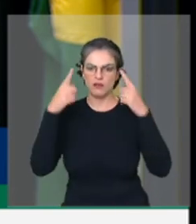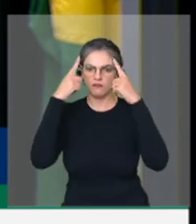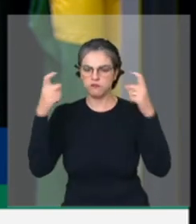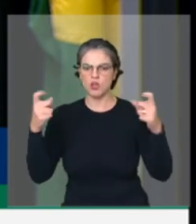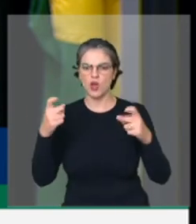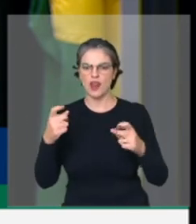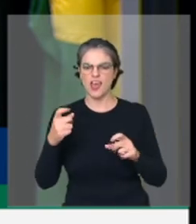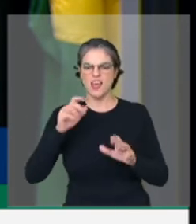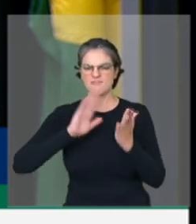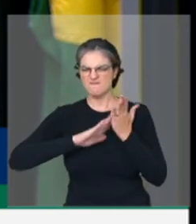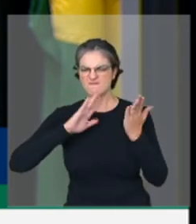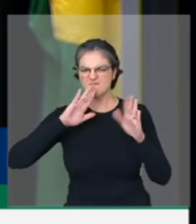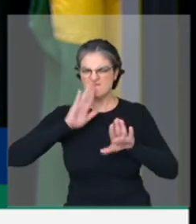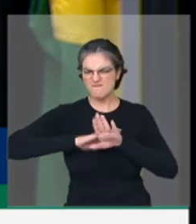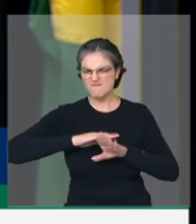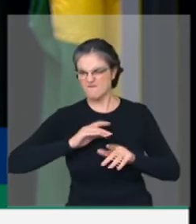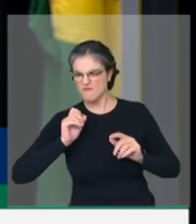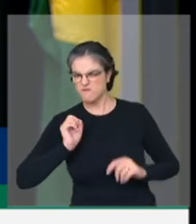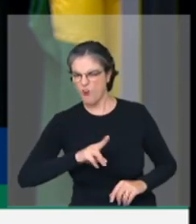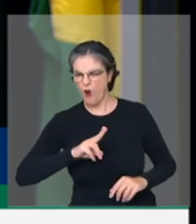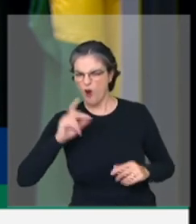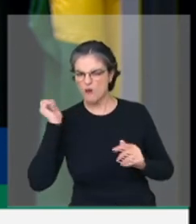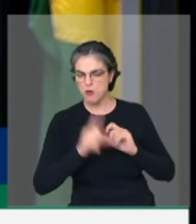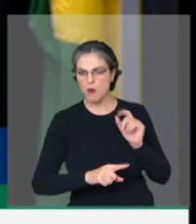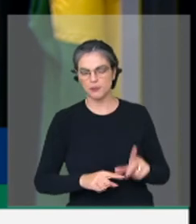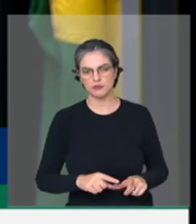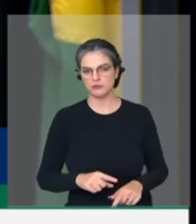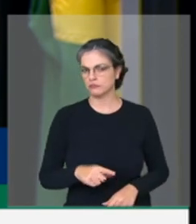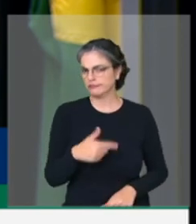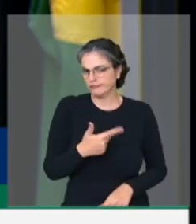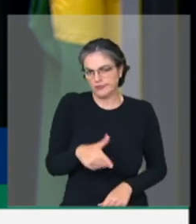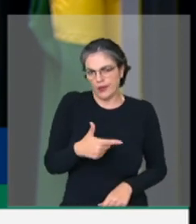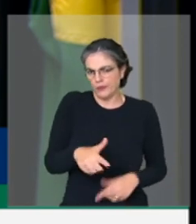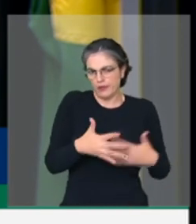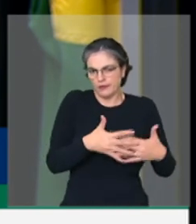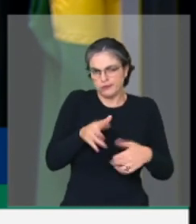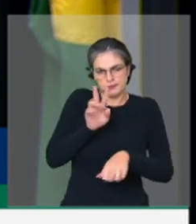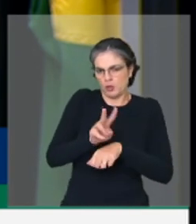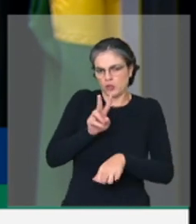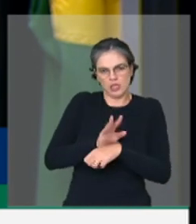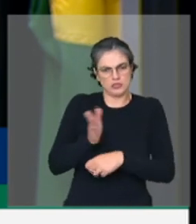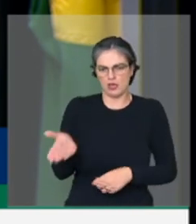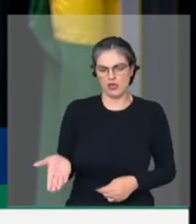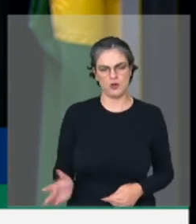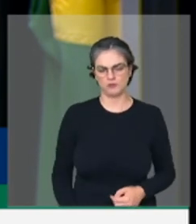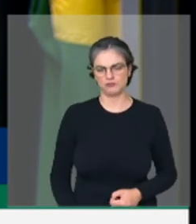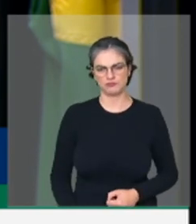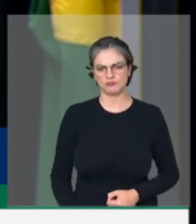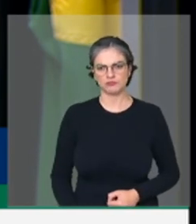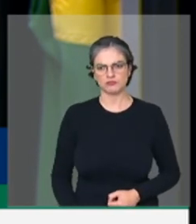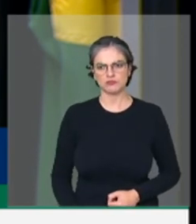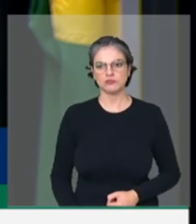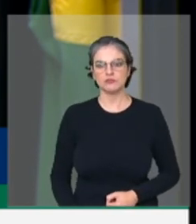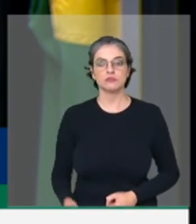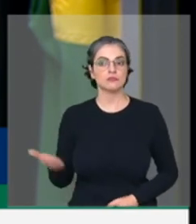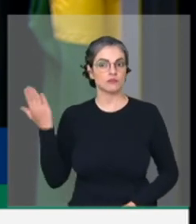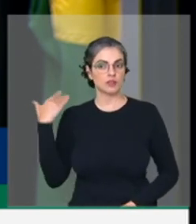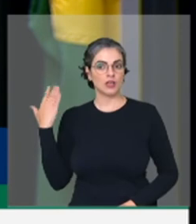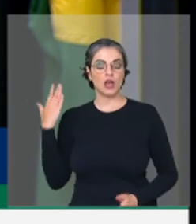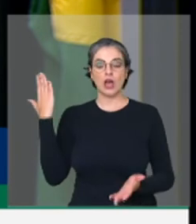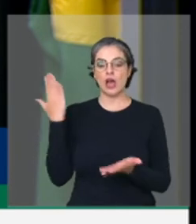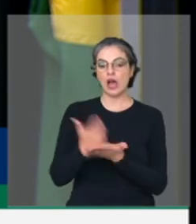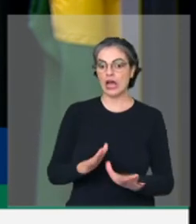integridade física de terceiros não encontram amparo na lei maior. Desde o fim dos regimes